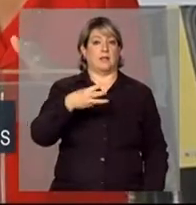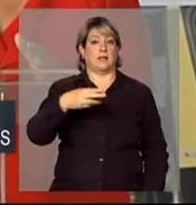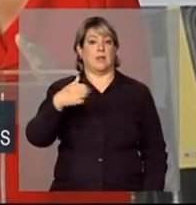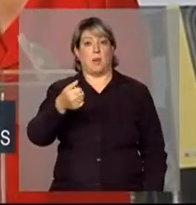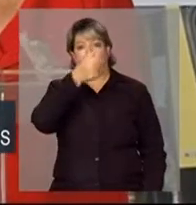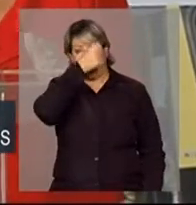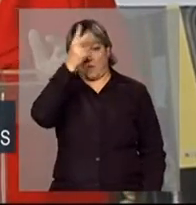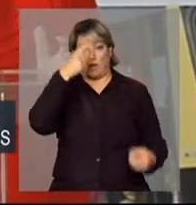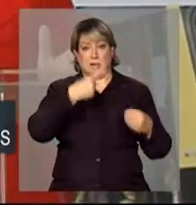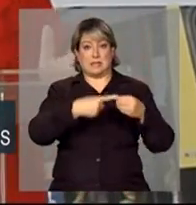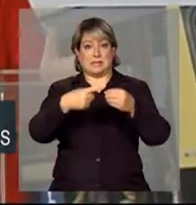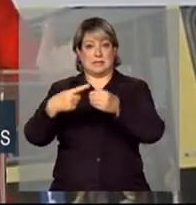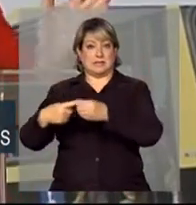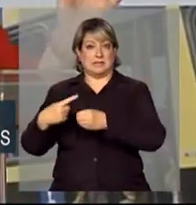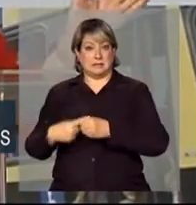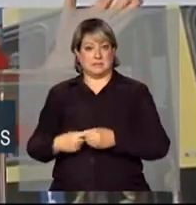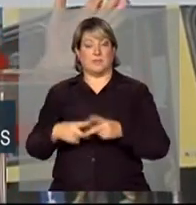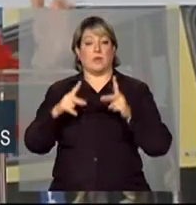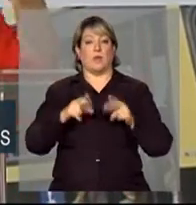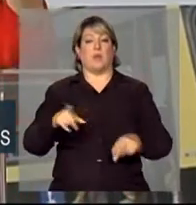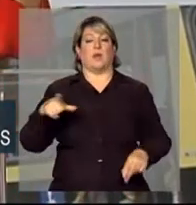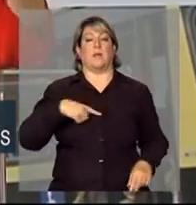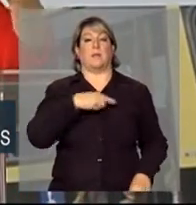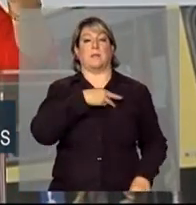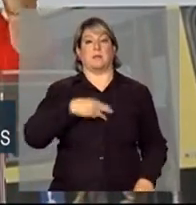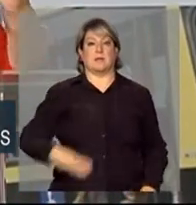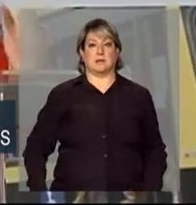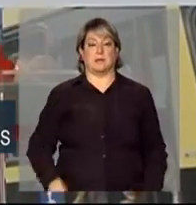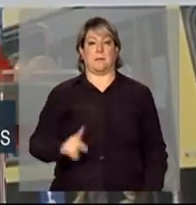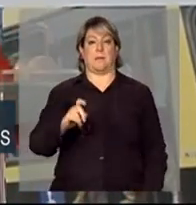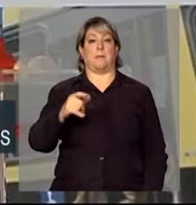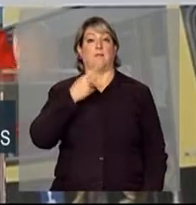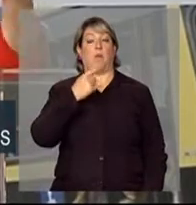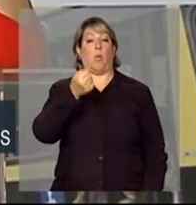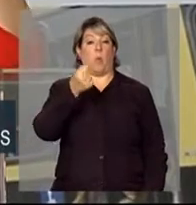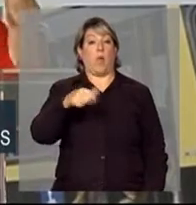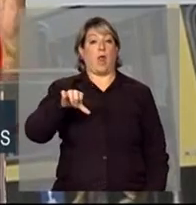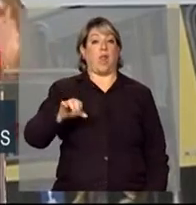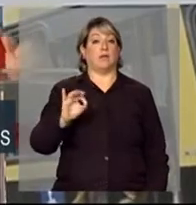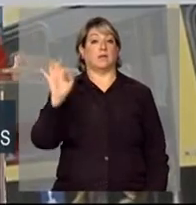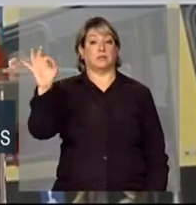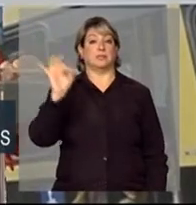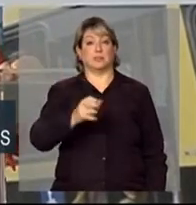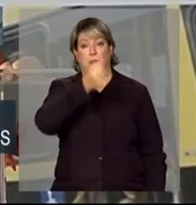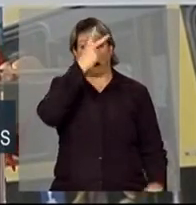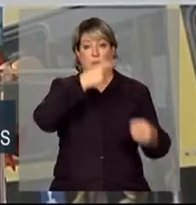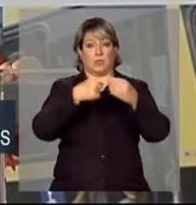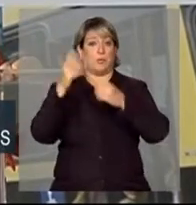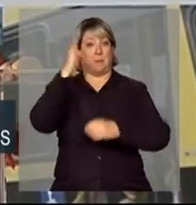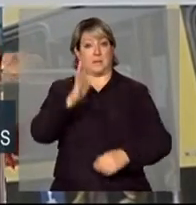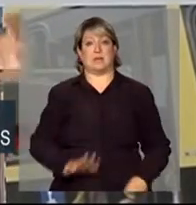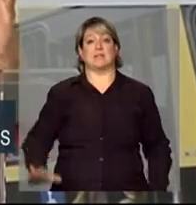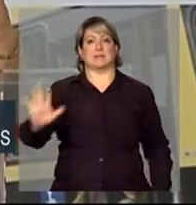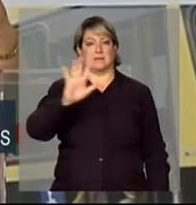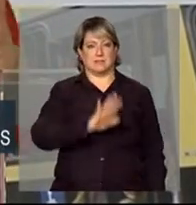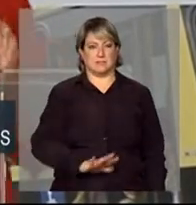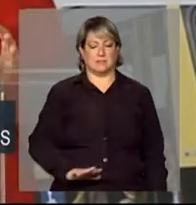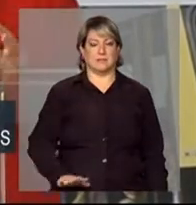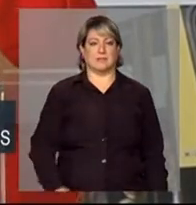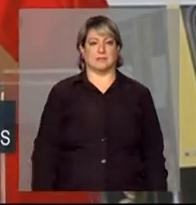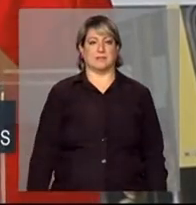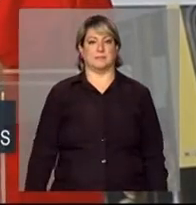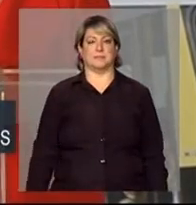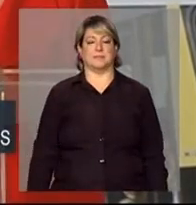4.931 municípios. Como disse o ministro Pepe, quase 90% dos municípios do nosso país.